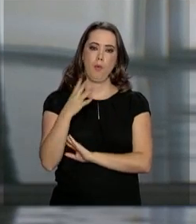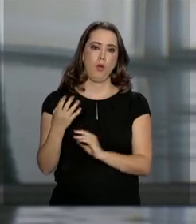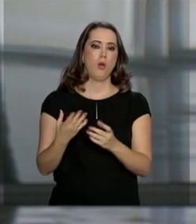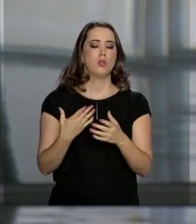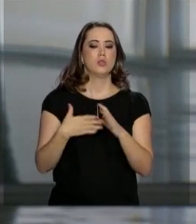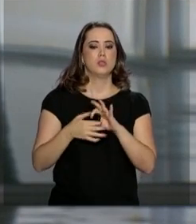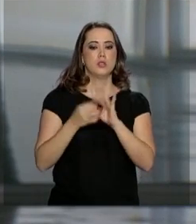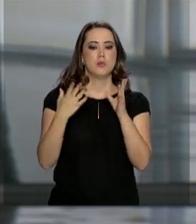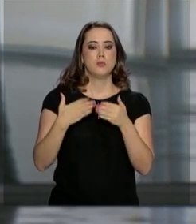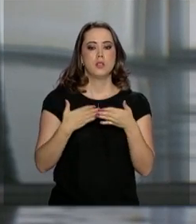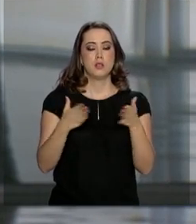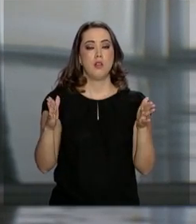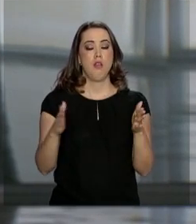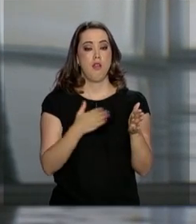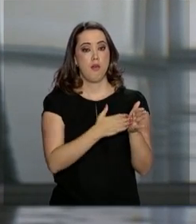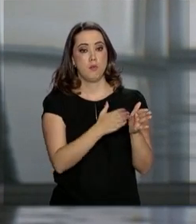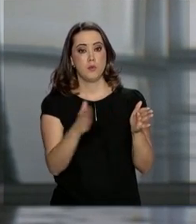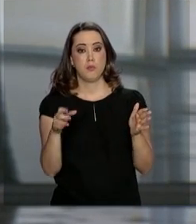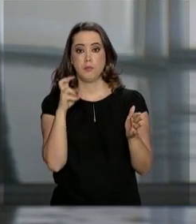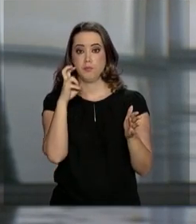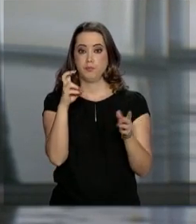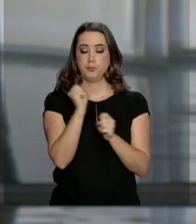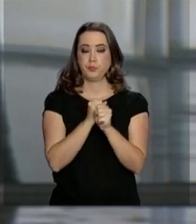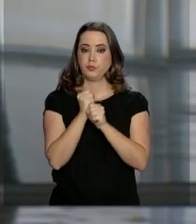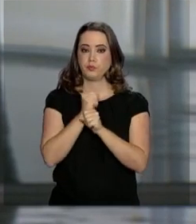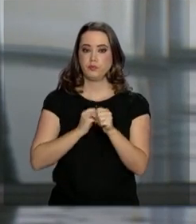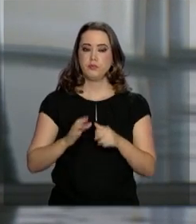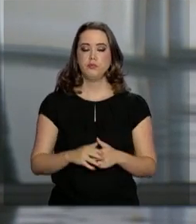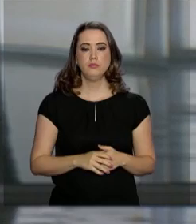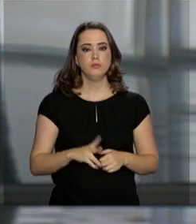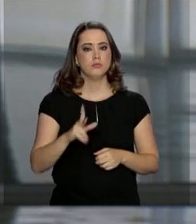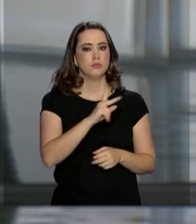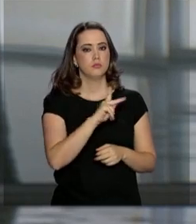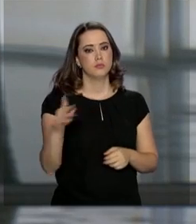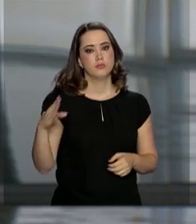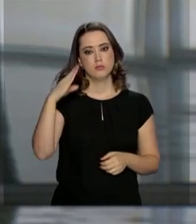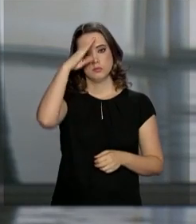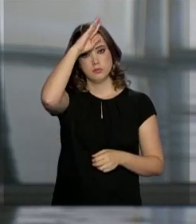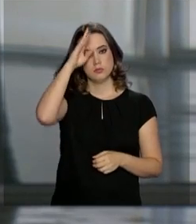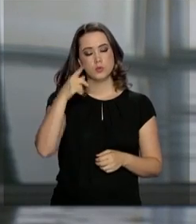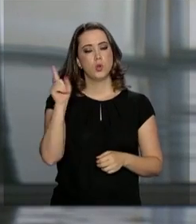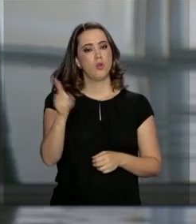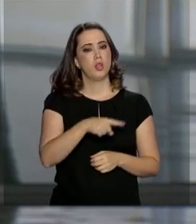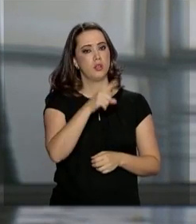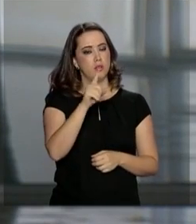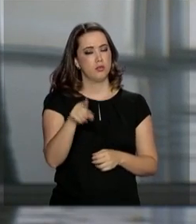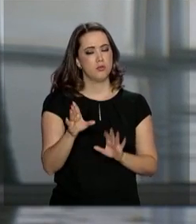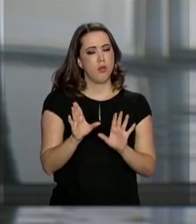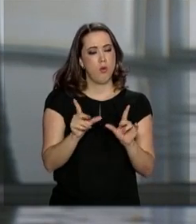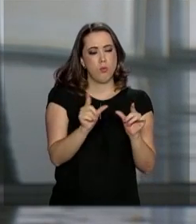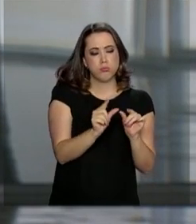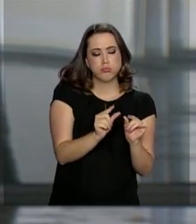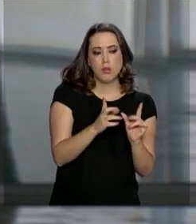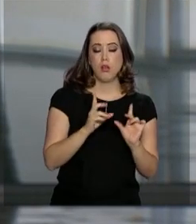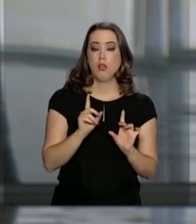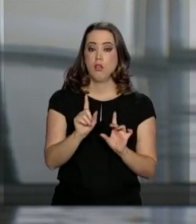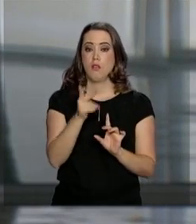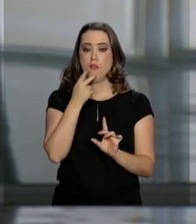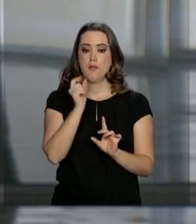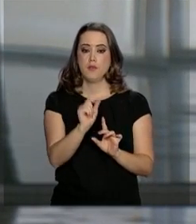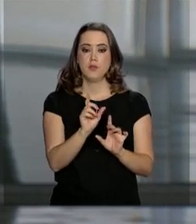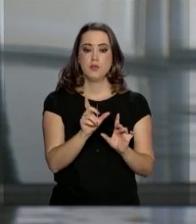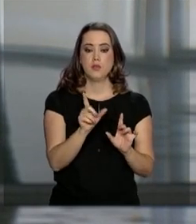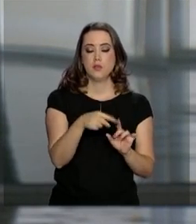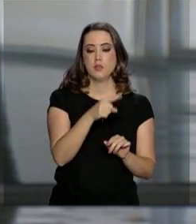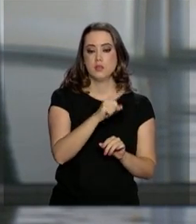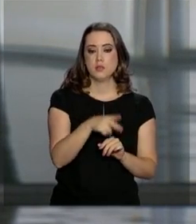para dirigir por um prazo aí de 5 anos. O presidente Jair Bolsonaro vetou um trecho dessa lei. Ele vetou a